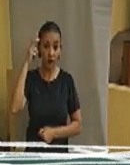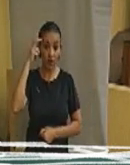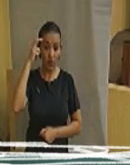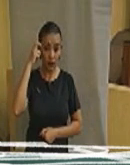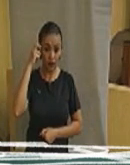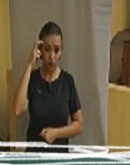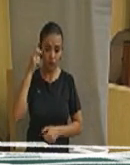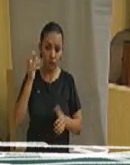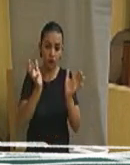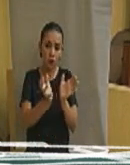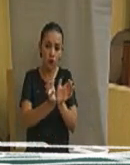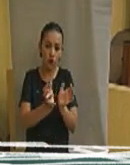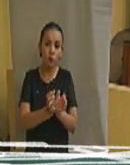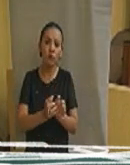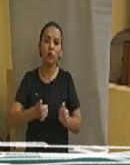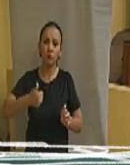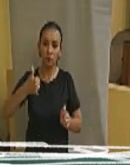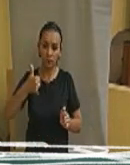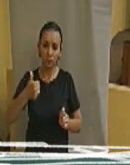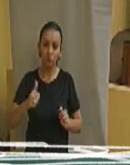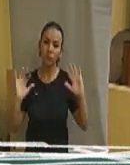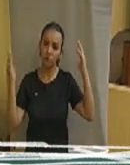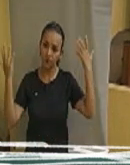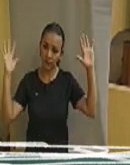pela chapa 1.